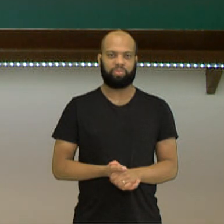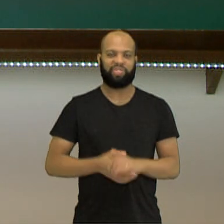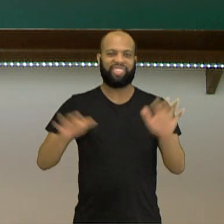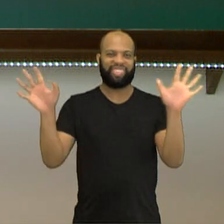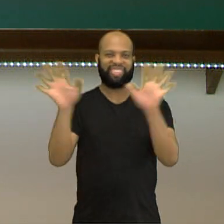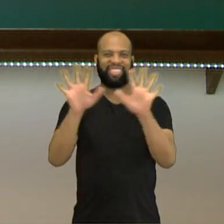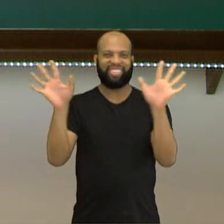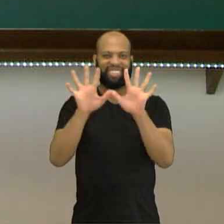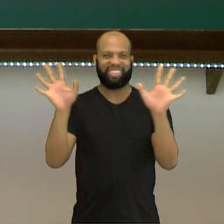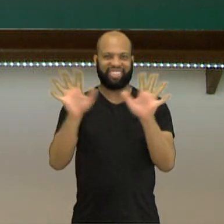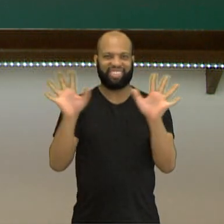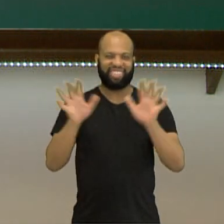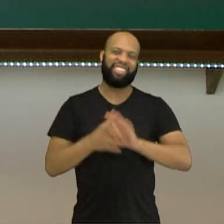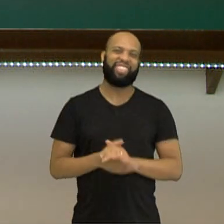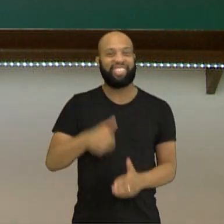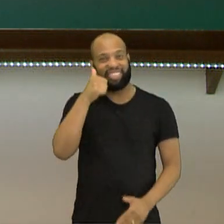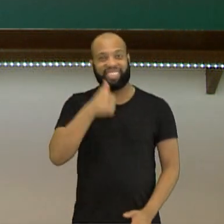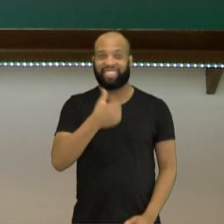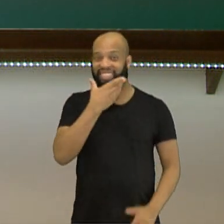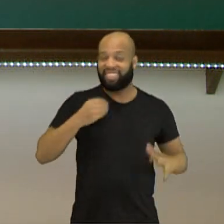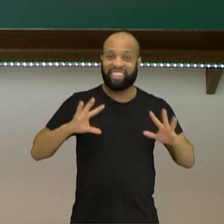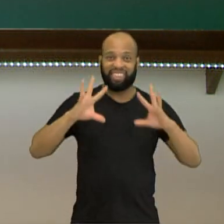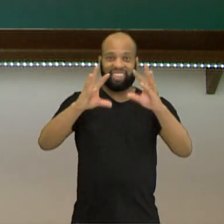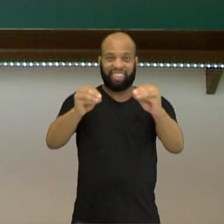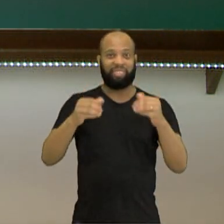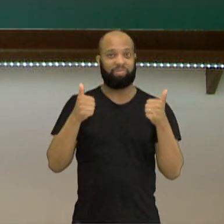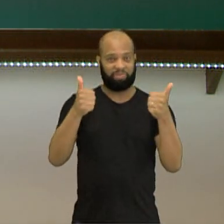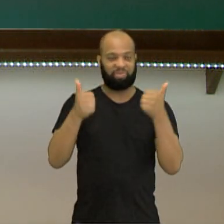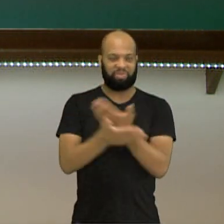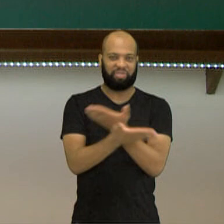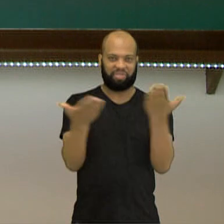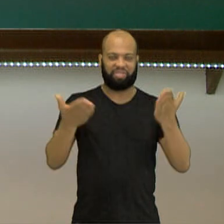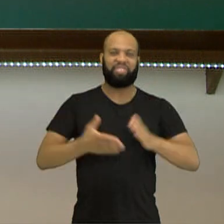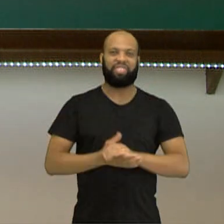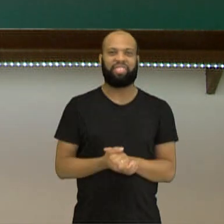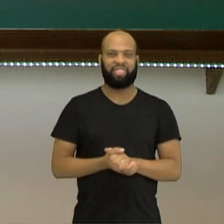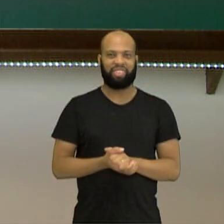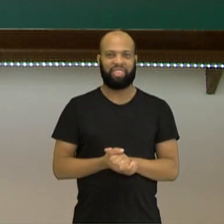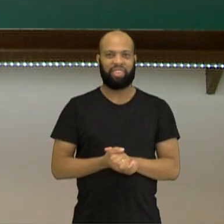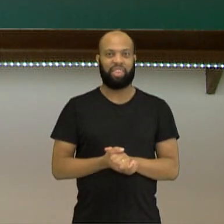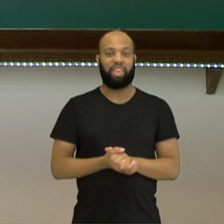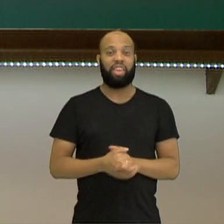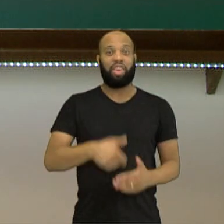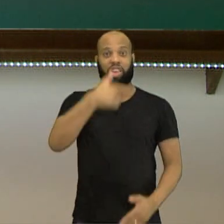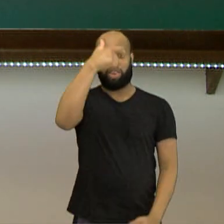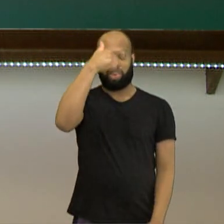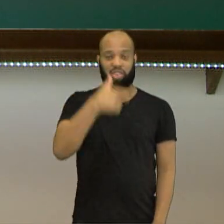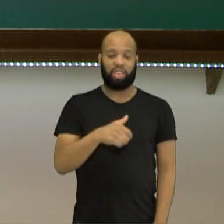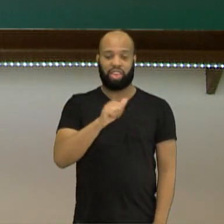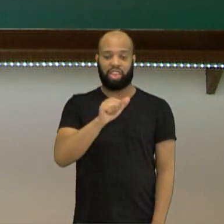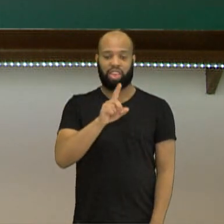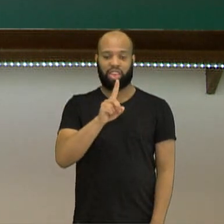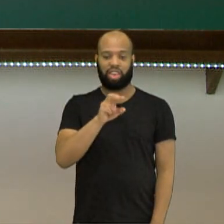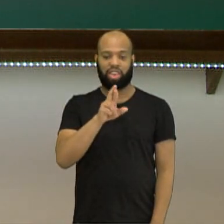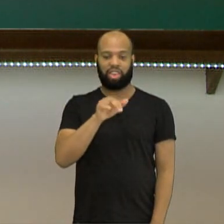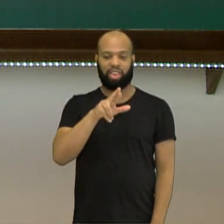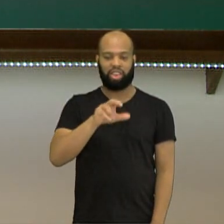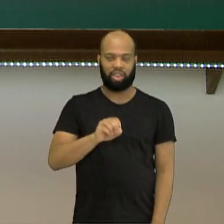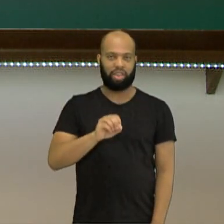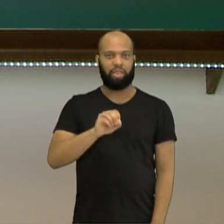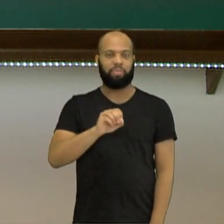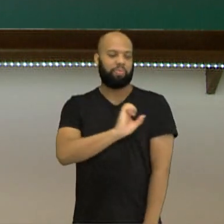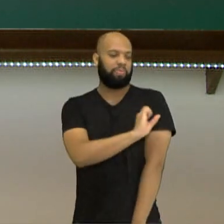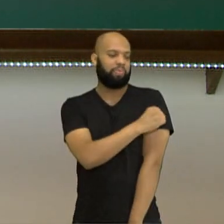E aí, meu querido? E aí, minha querida? Tudo bem com vocês? Professor Adriano,